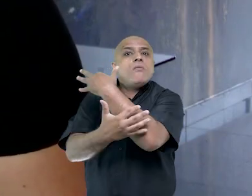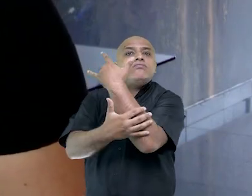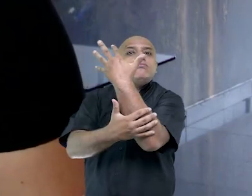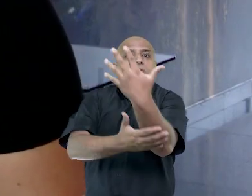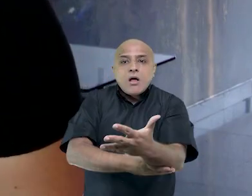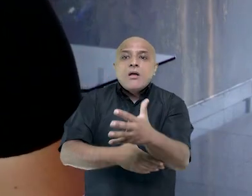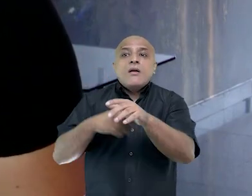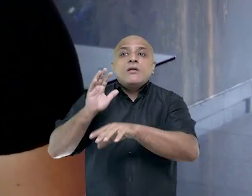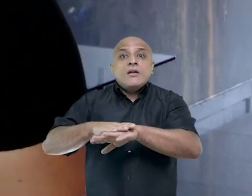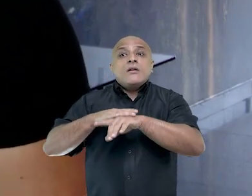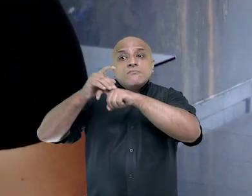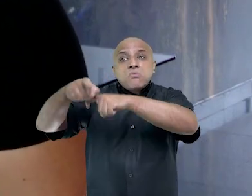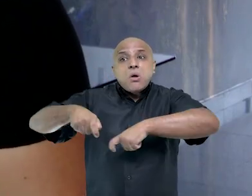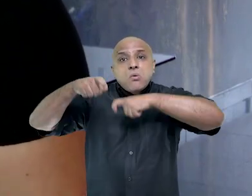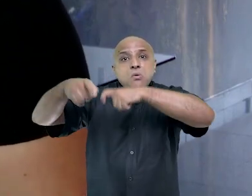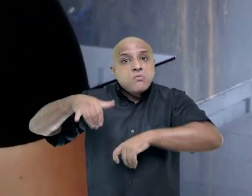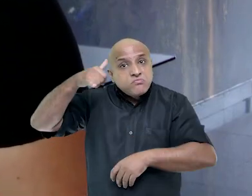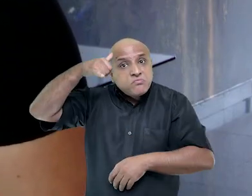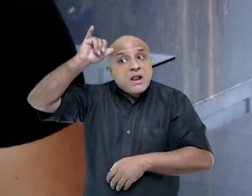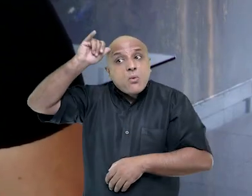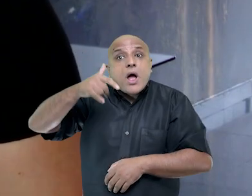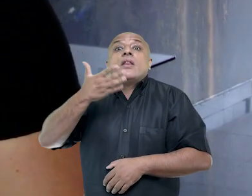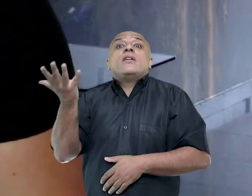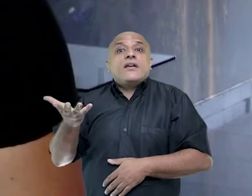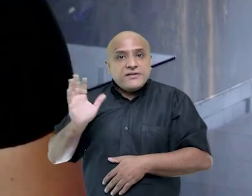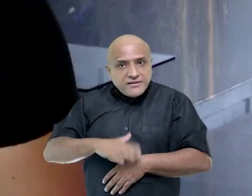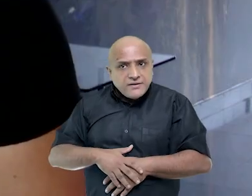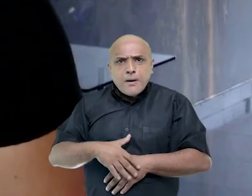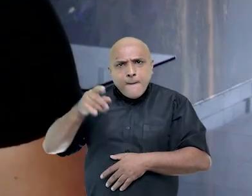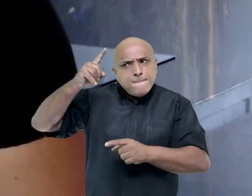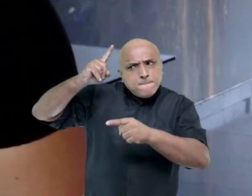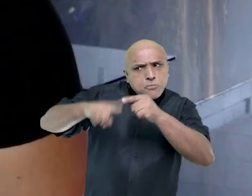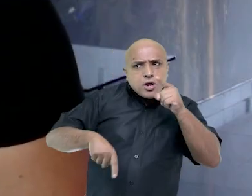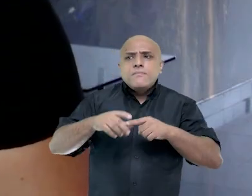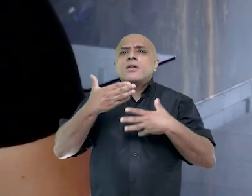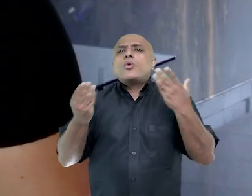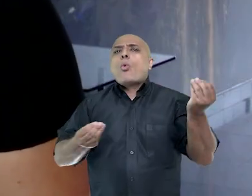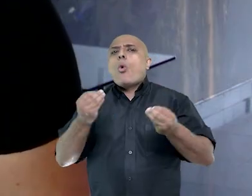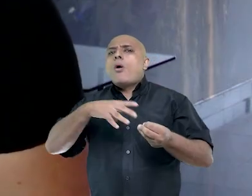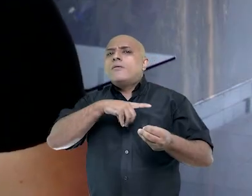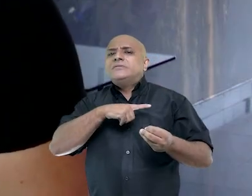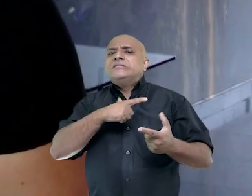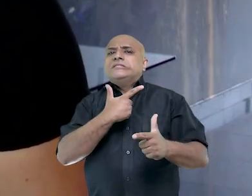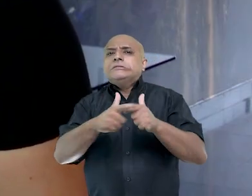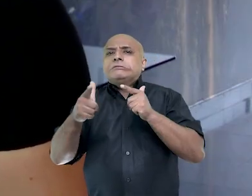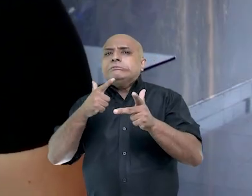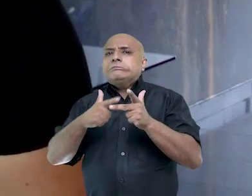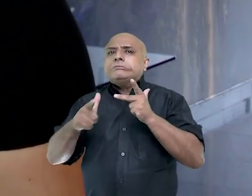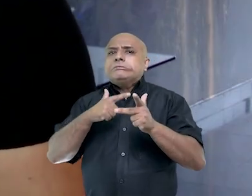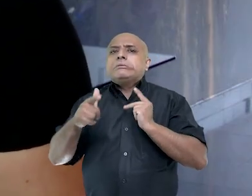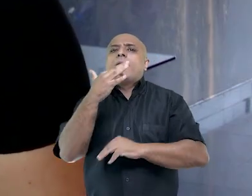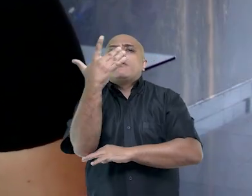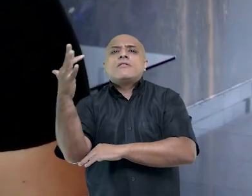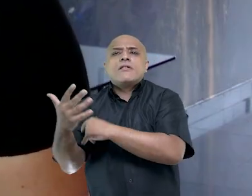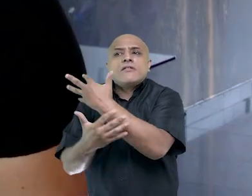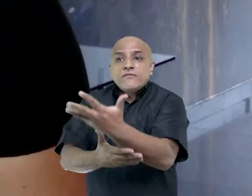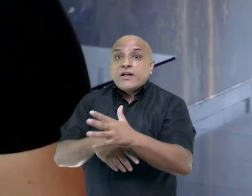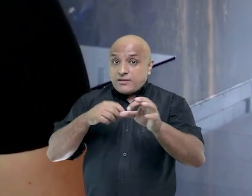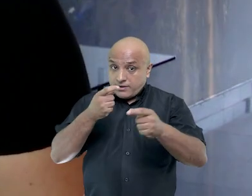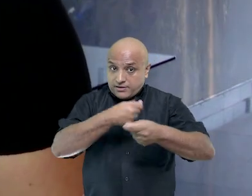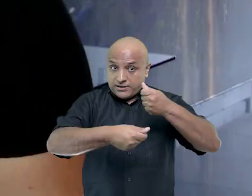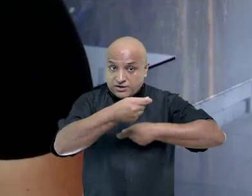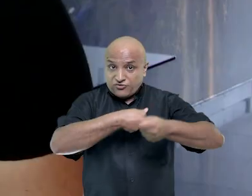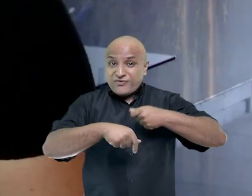à produção agropecuária. Então, uma forma que tem de coibir esses danos ambientais é fazer com que essa atividade